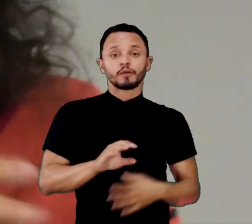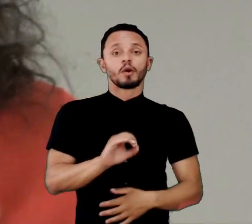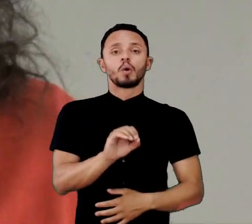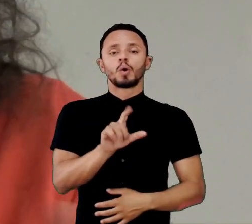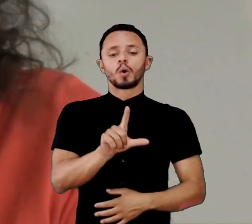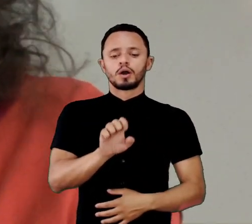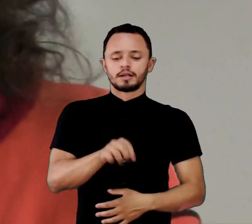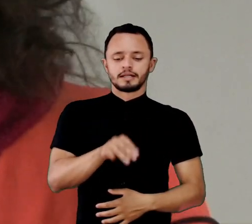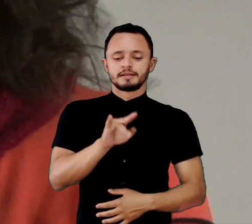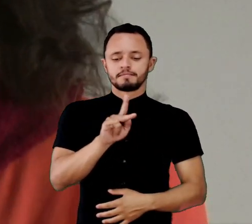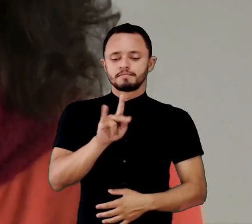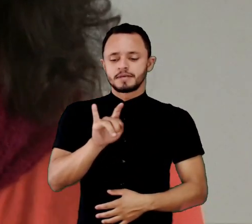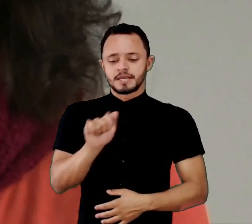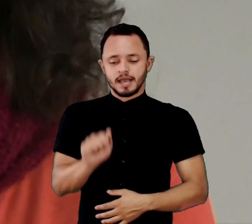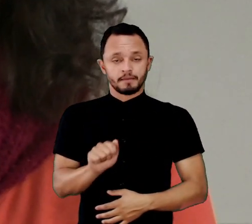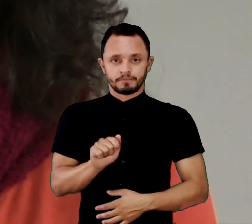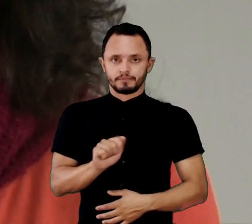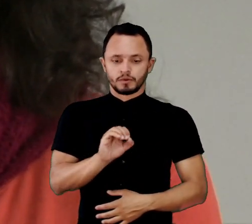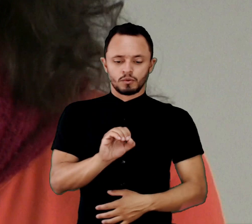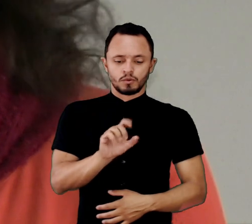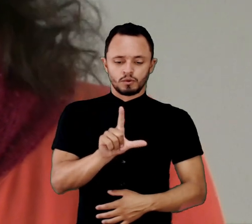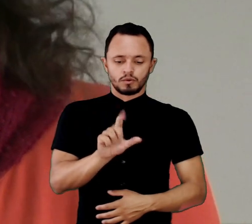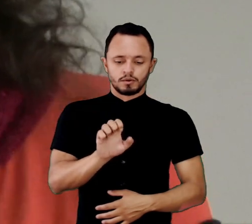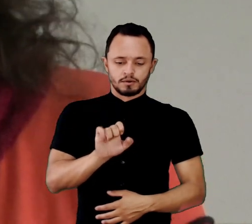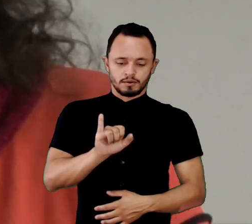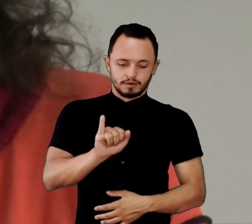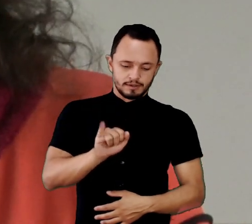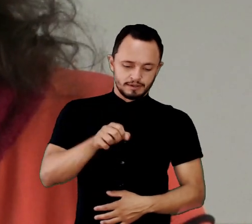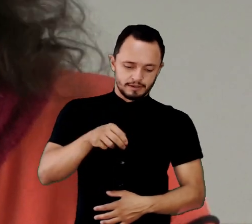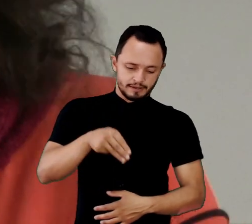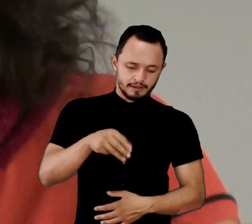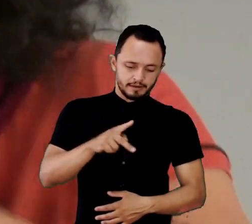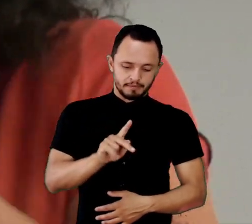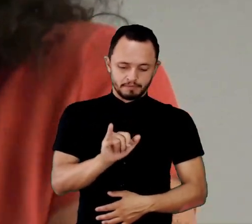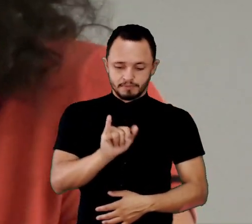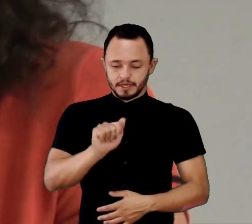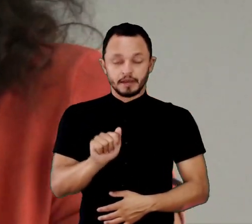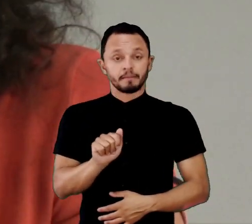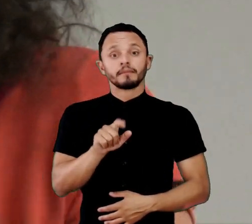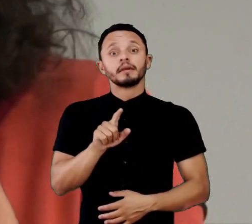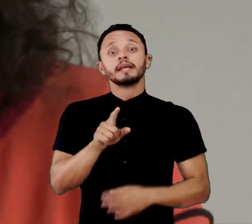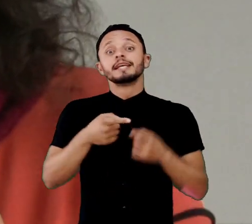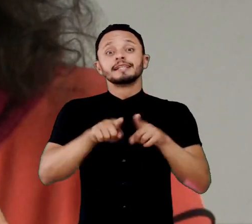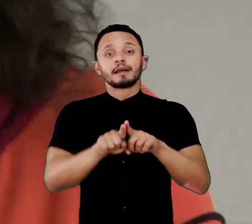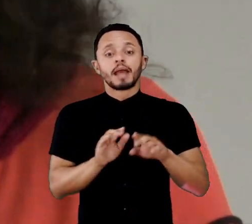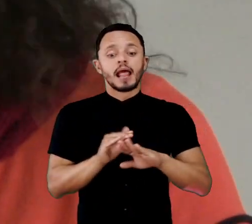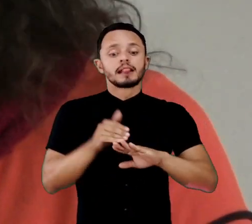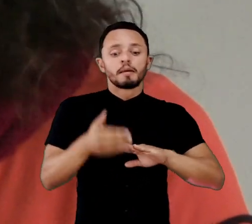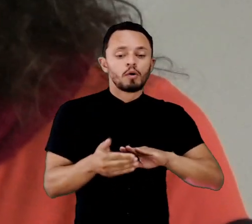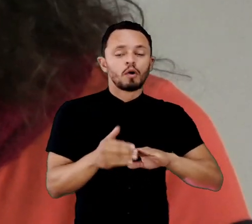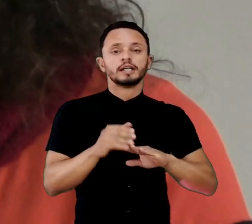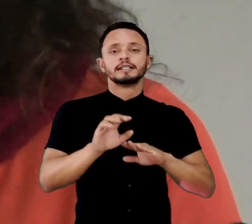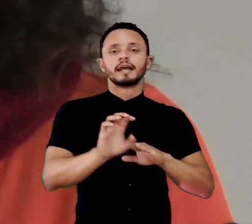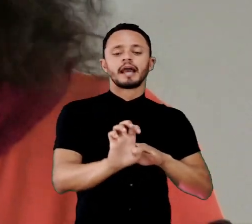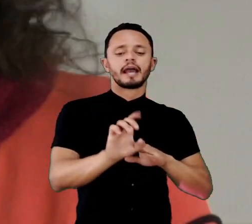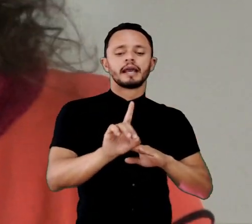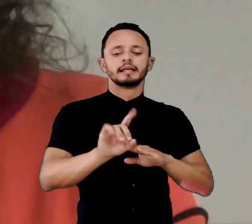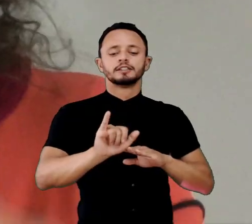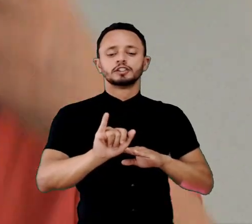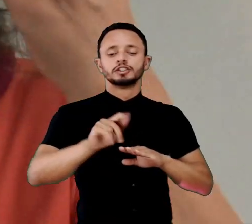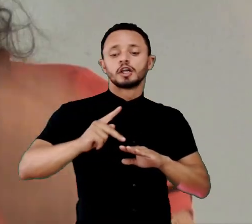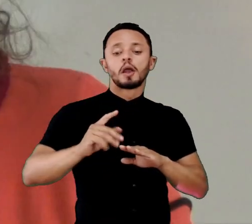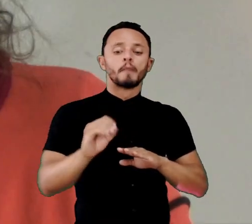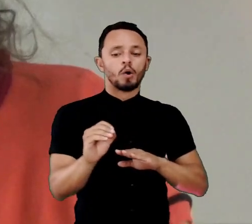Olímpia, continuando com o Olímpia, mas teve a história de Édipo, que foi um retorno do grupo Teatro Andante para a rua, né?